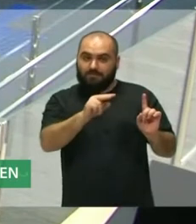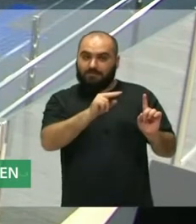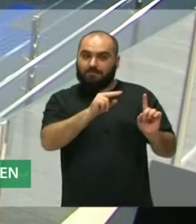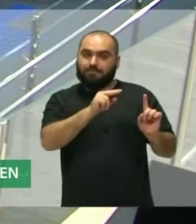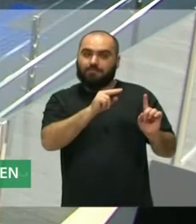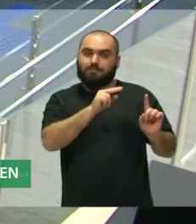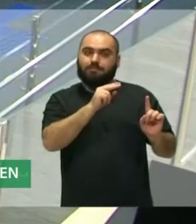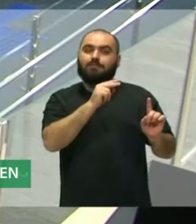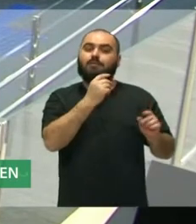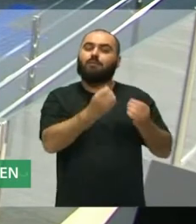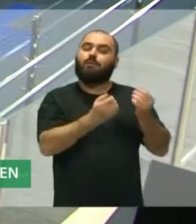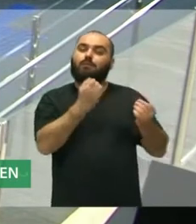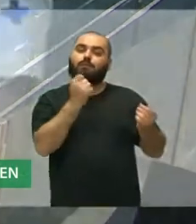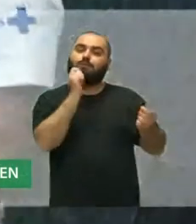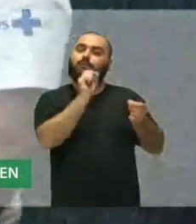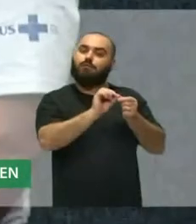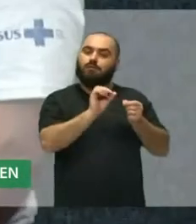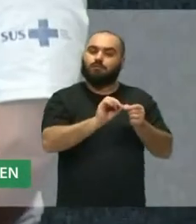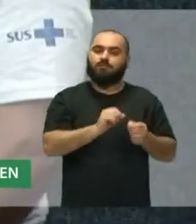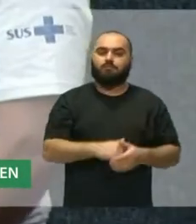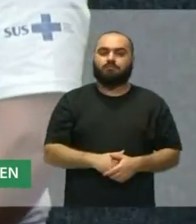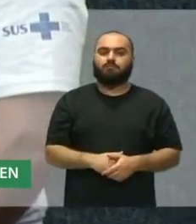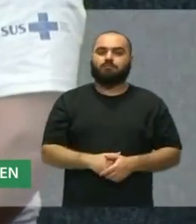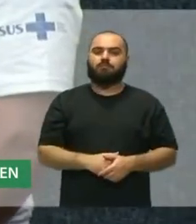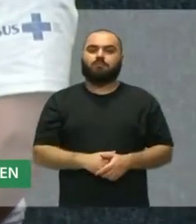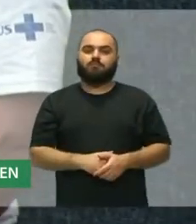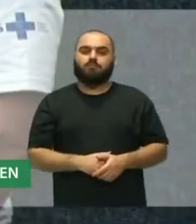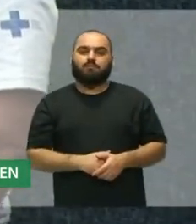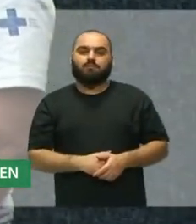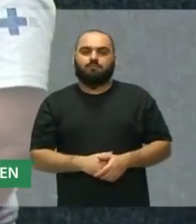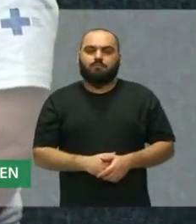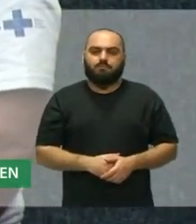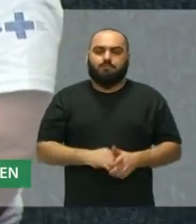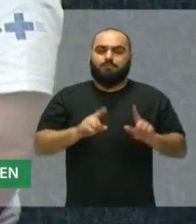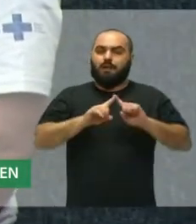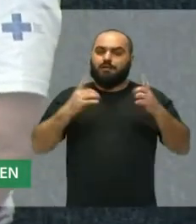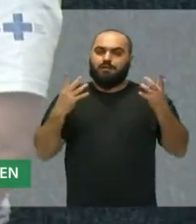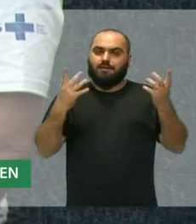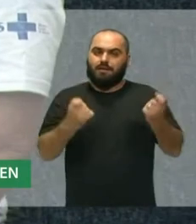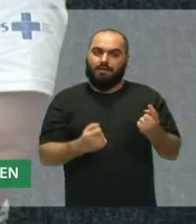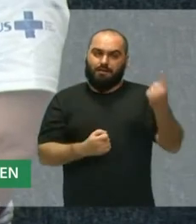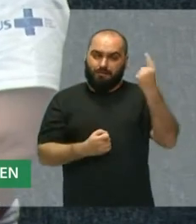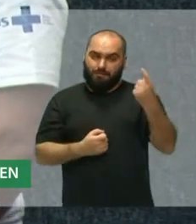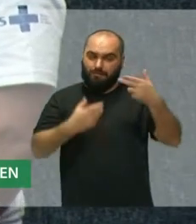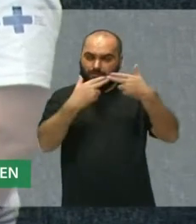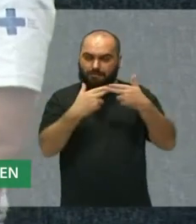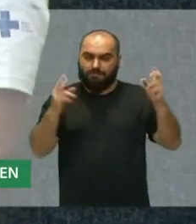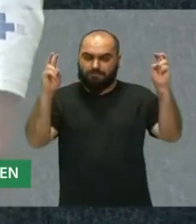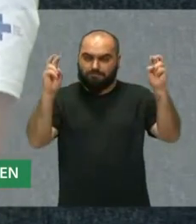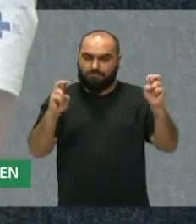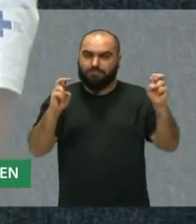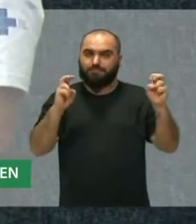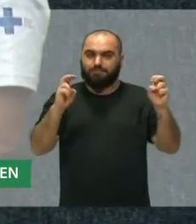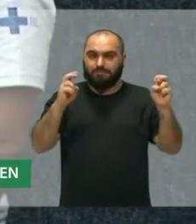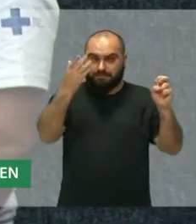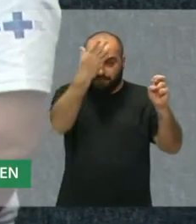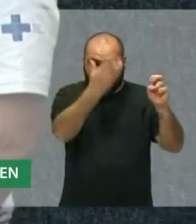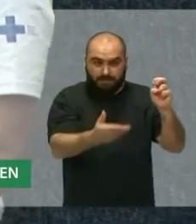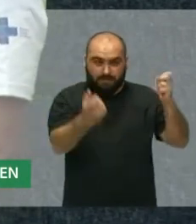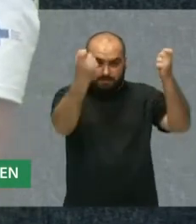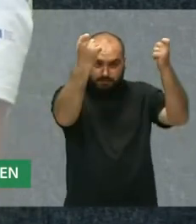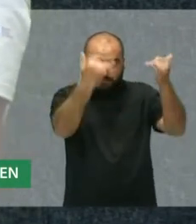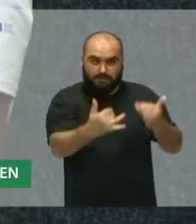documento encaminhado pela Quirifós. Mas eu queria só atentar um ponto aqui, que a irmã falou que não tem uma